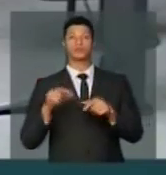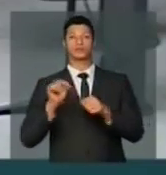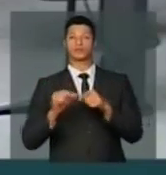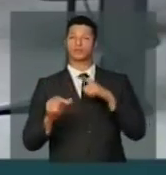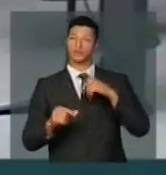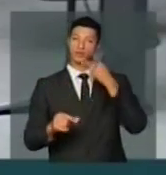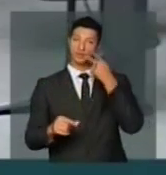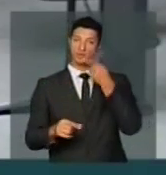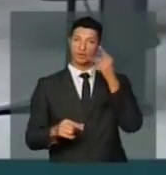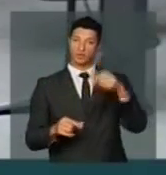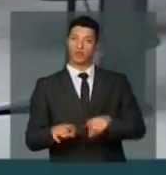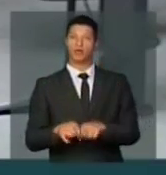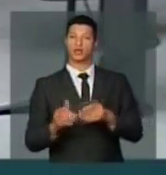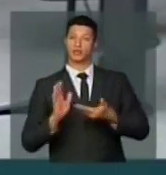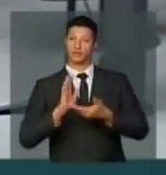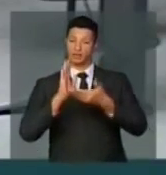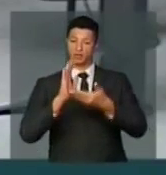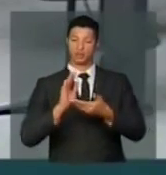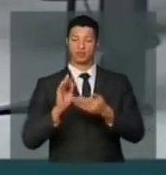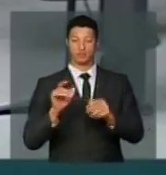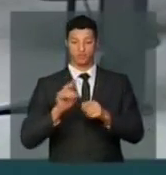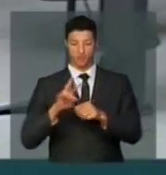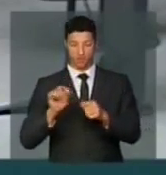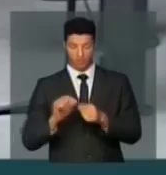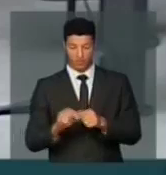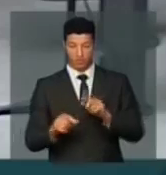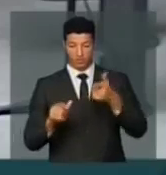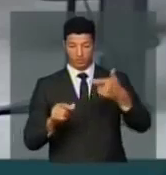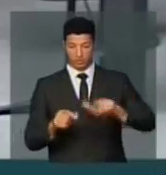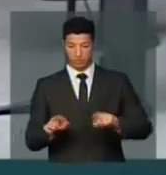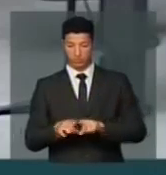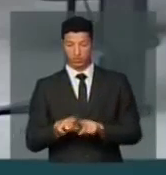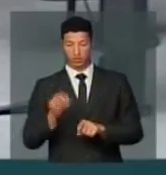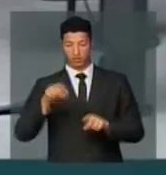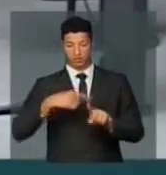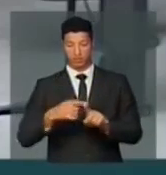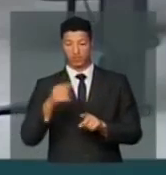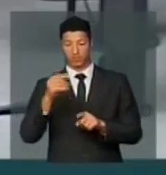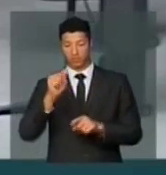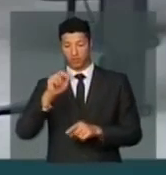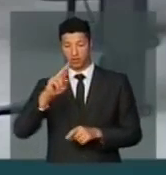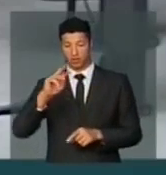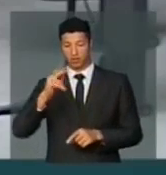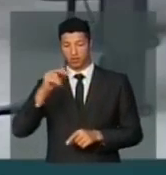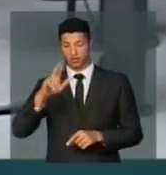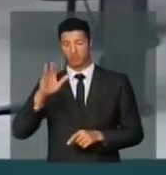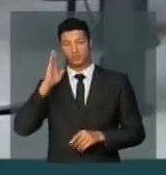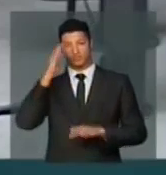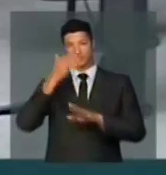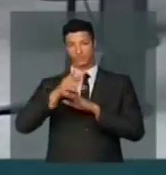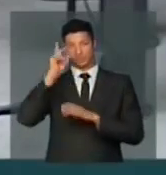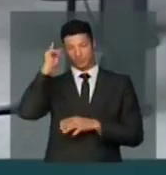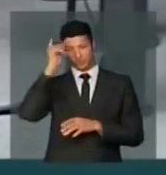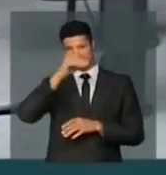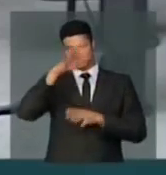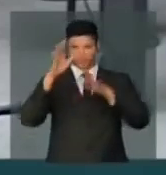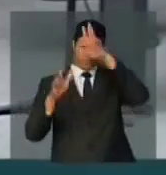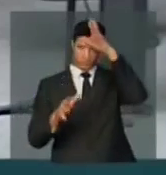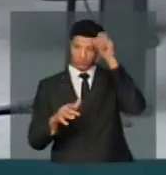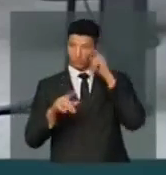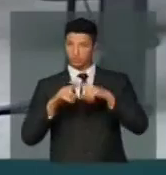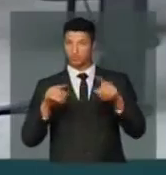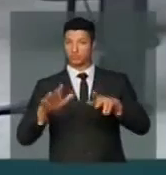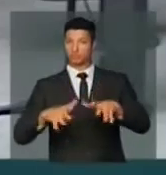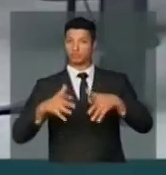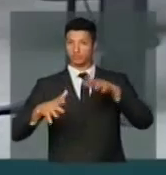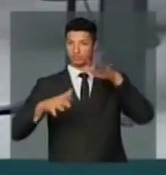tem marcado aqui nessa casa, vão fazer, mais uma vez, mais um Arthur Vigílio entre para a história, não só do Amazonas, mas do